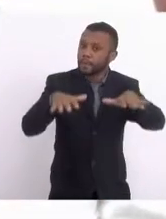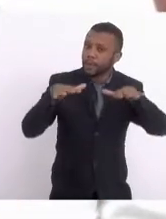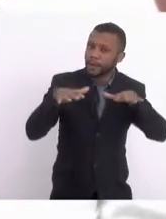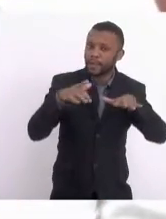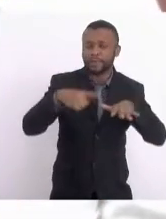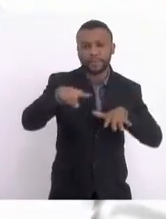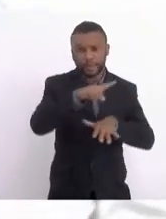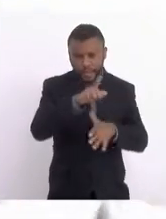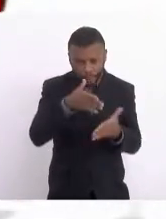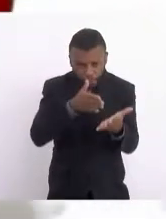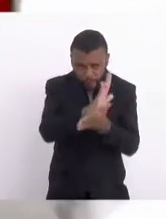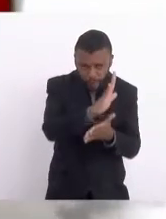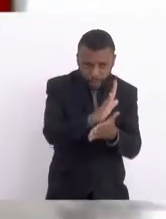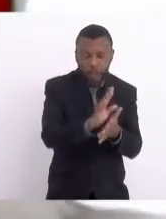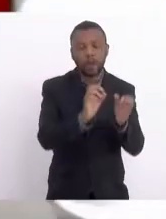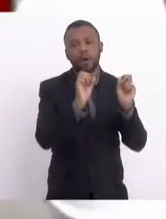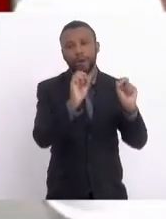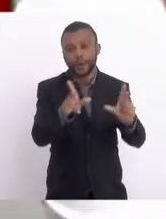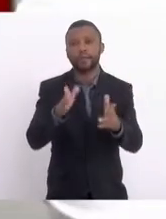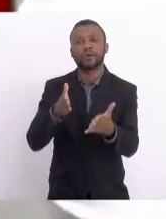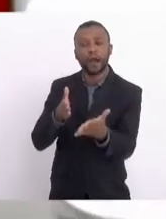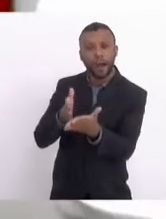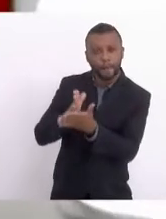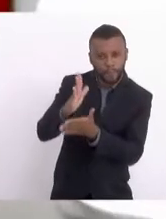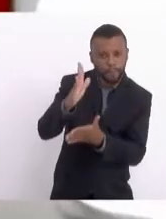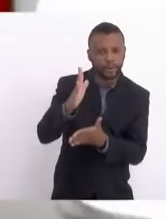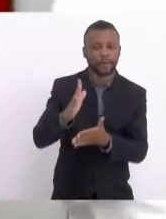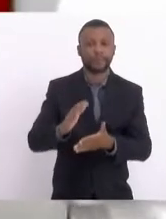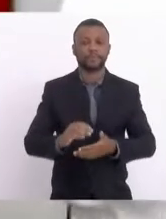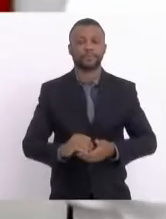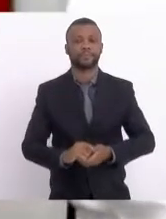mandem-se como estão. Aprovado. Aprovado. Em votação, o projeto assinado.